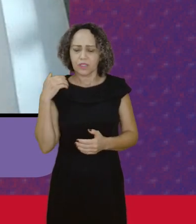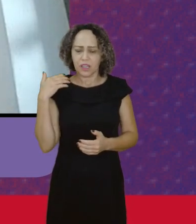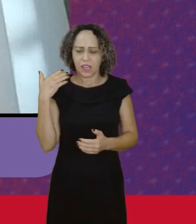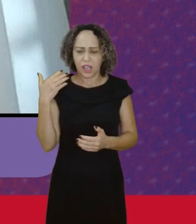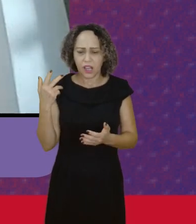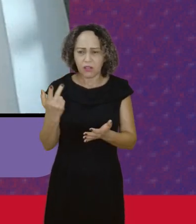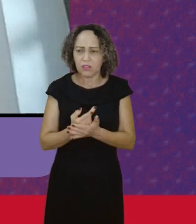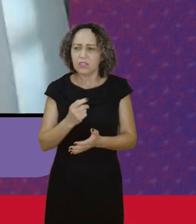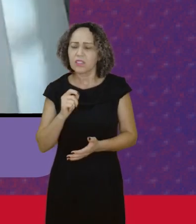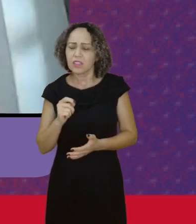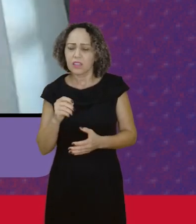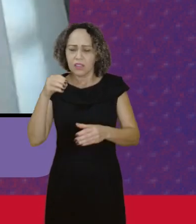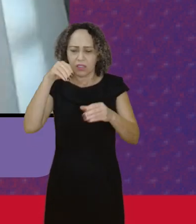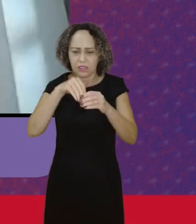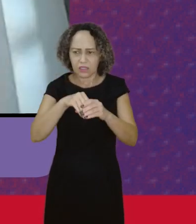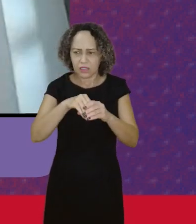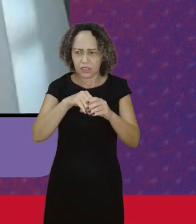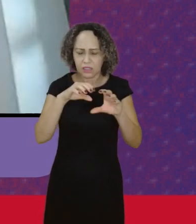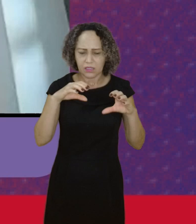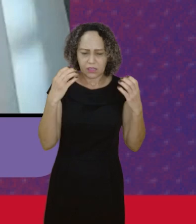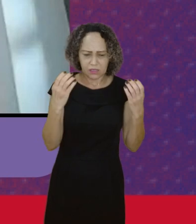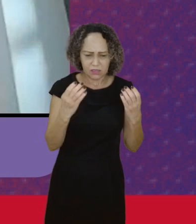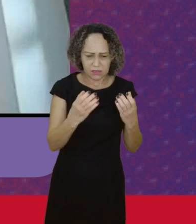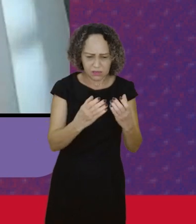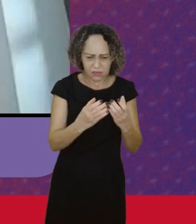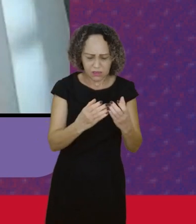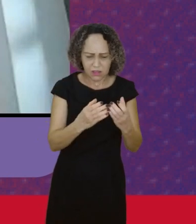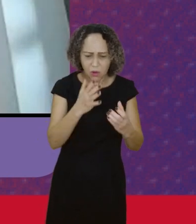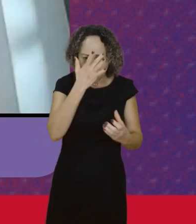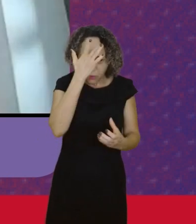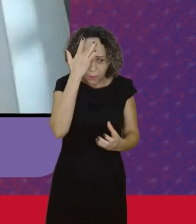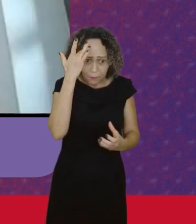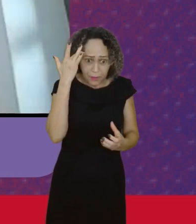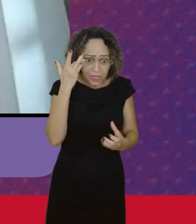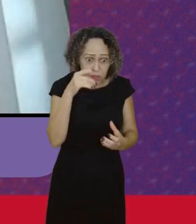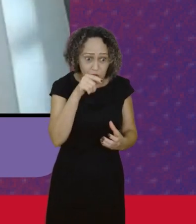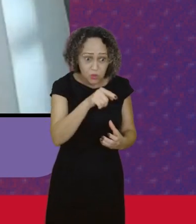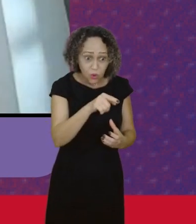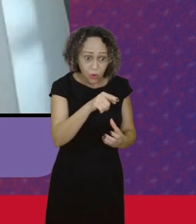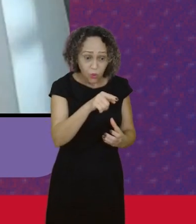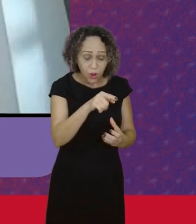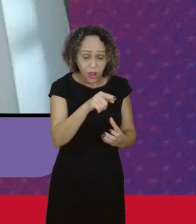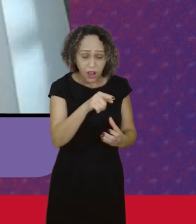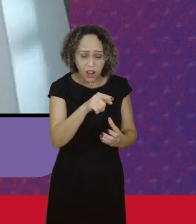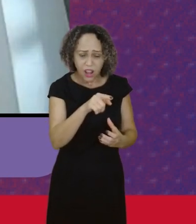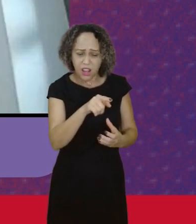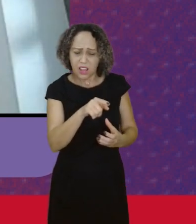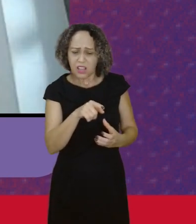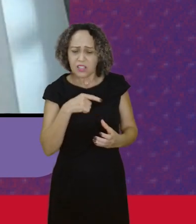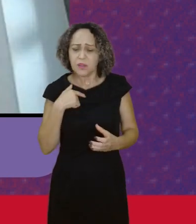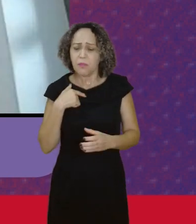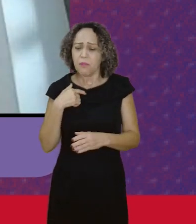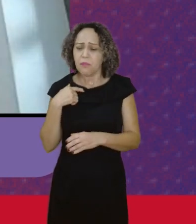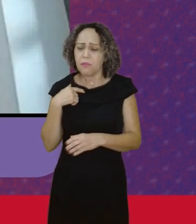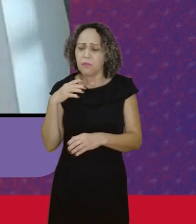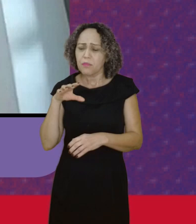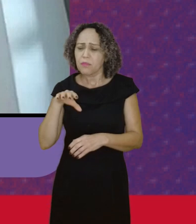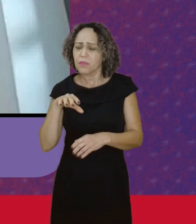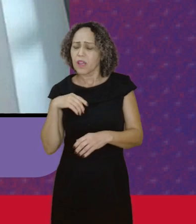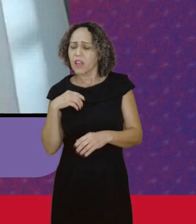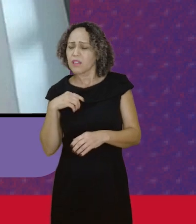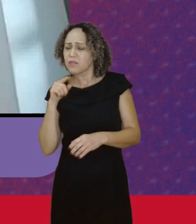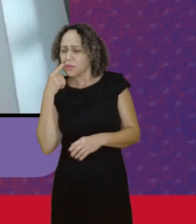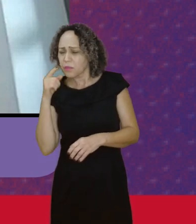vinculada à comunidade escolar pegou um material de um professor e começou a fazer aqueles reacts dos vídeos que você